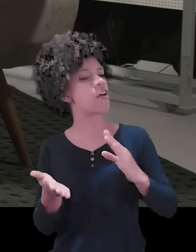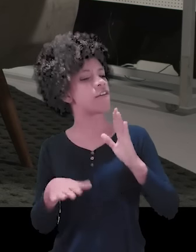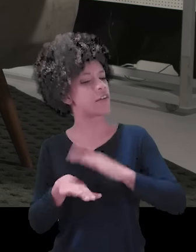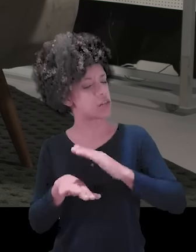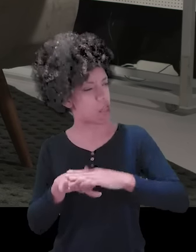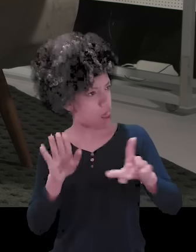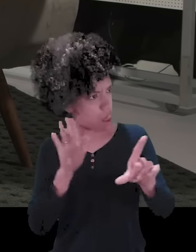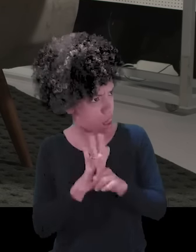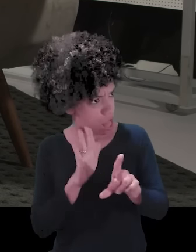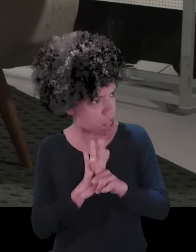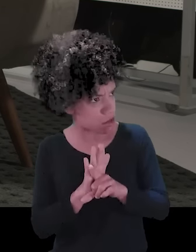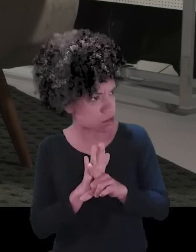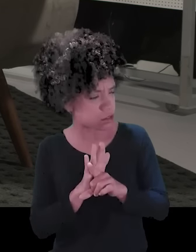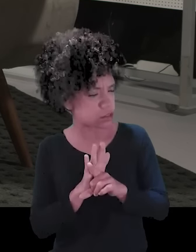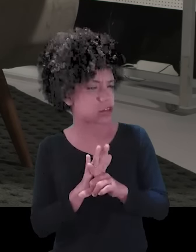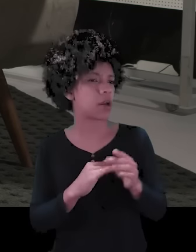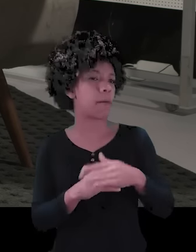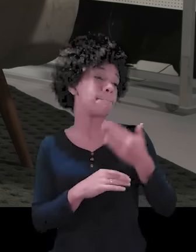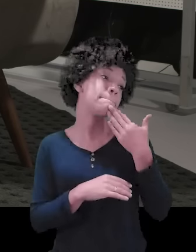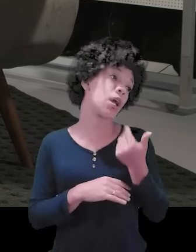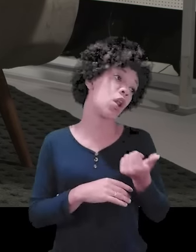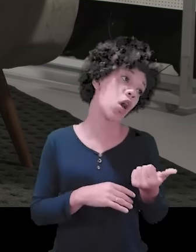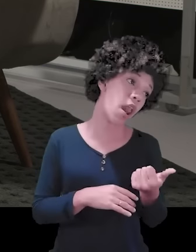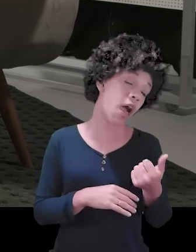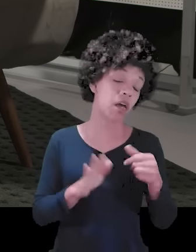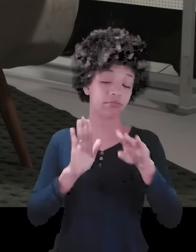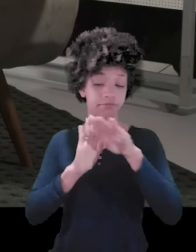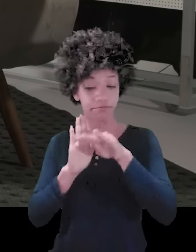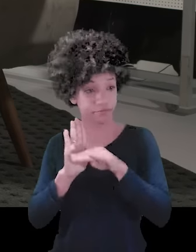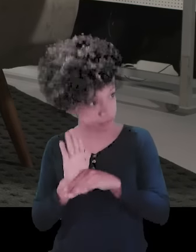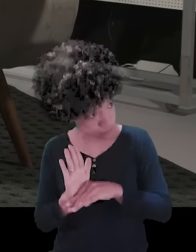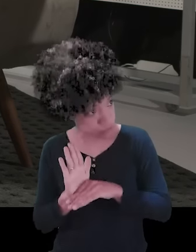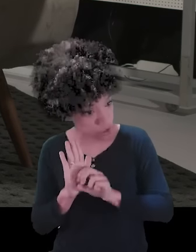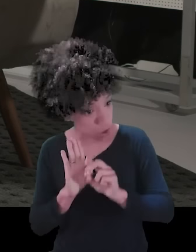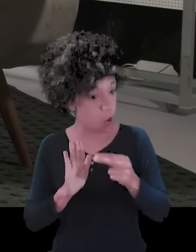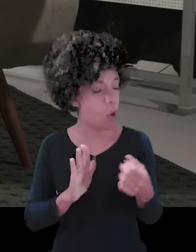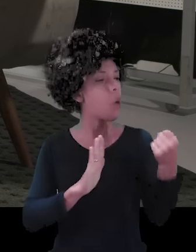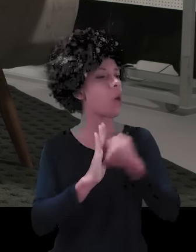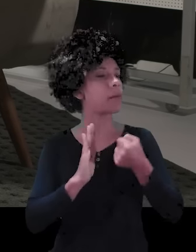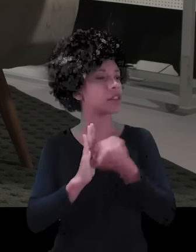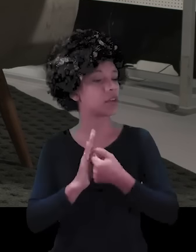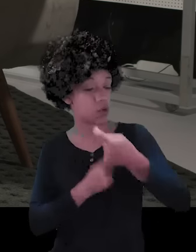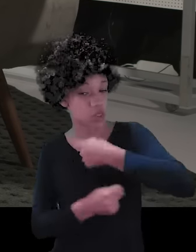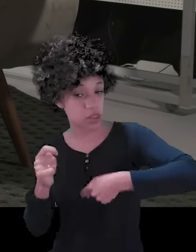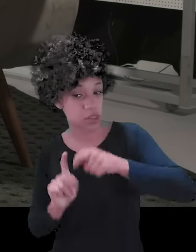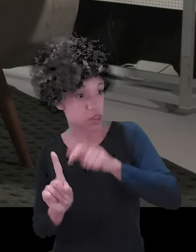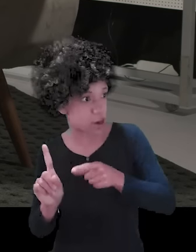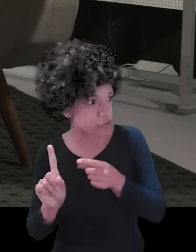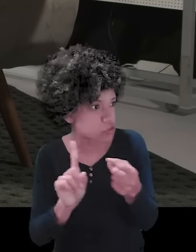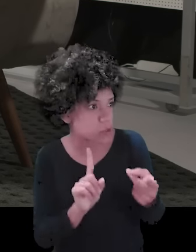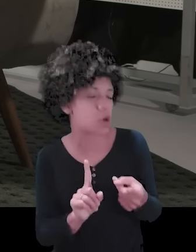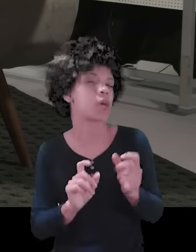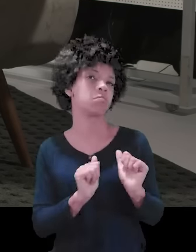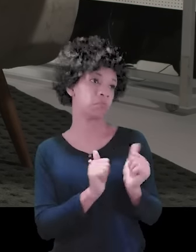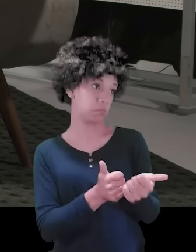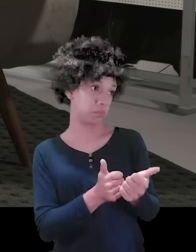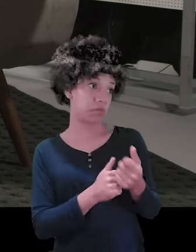lei o ou melhorar as nossas leis para combater o tráfico de pessoas tá